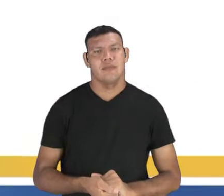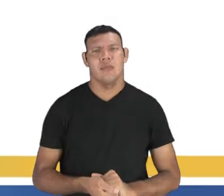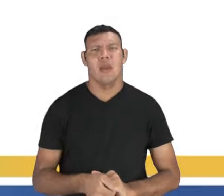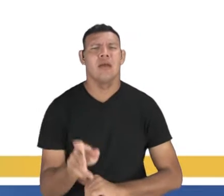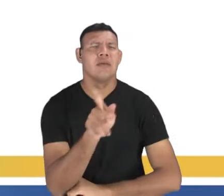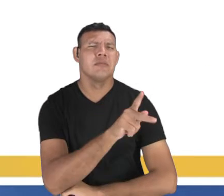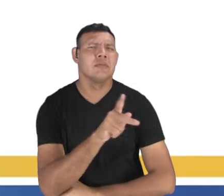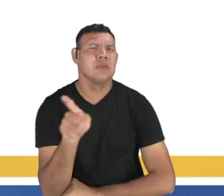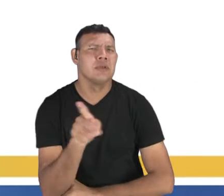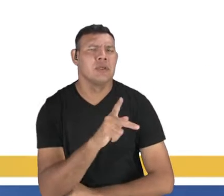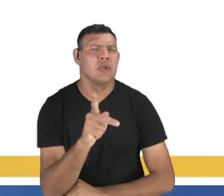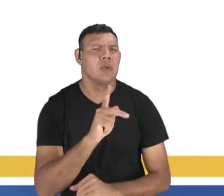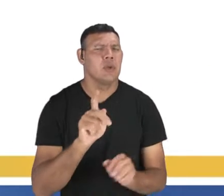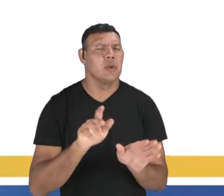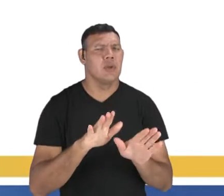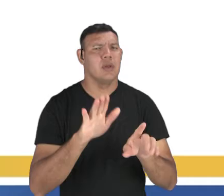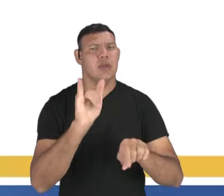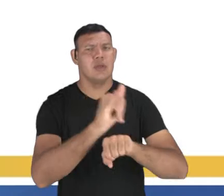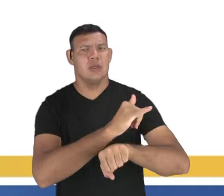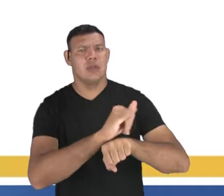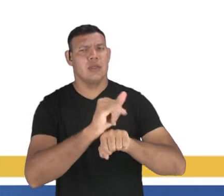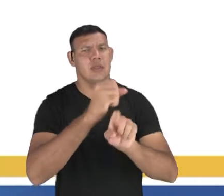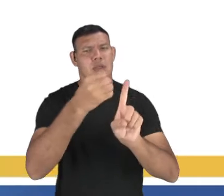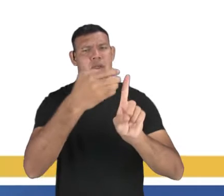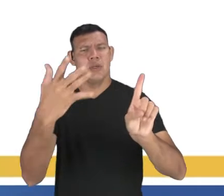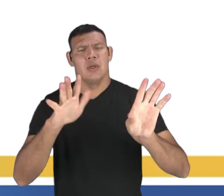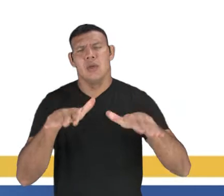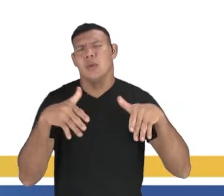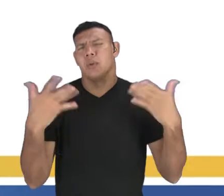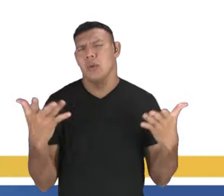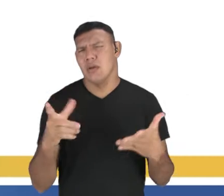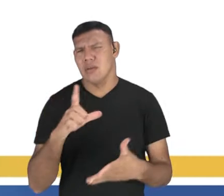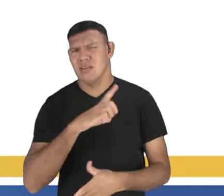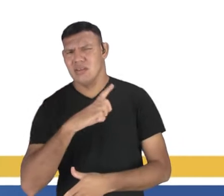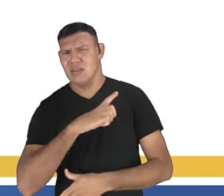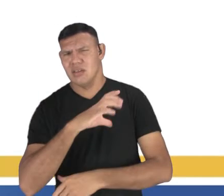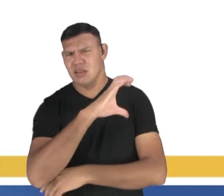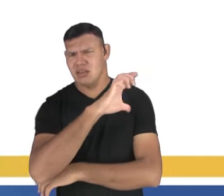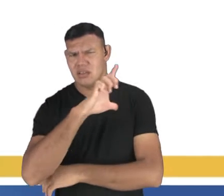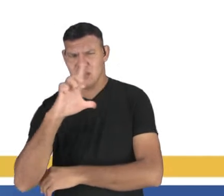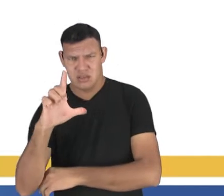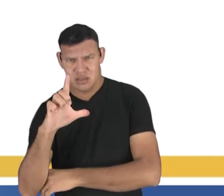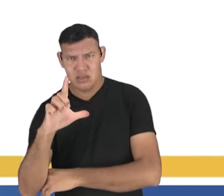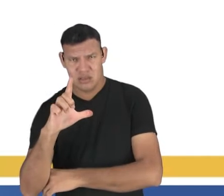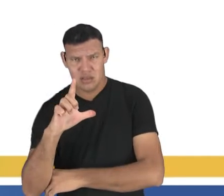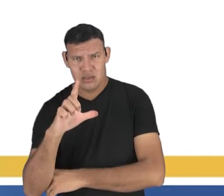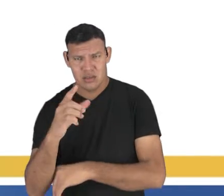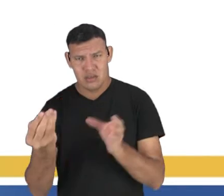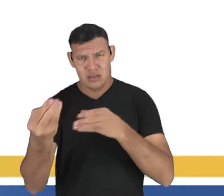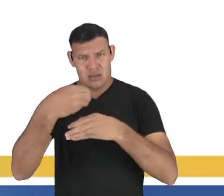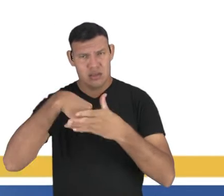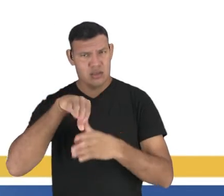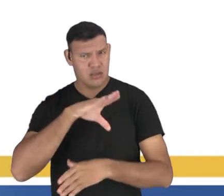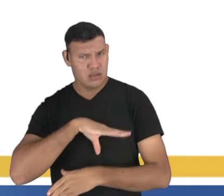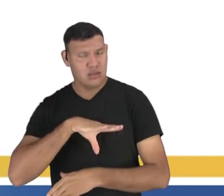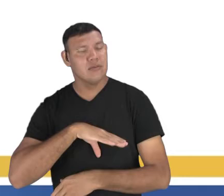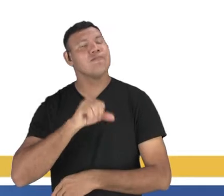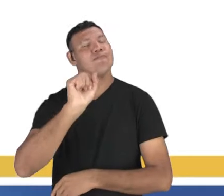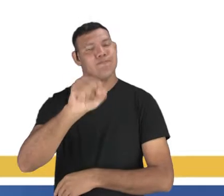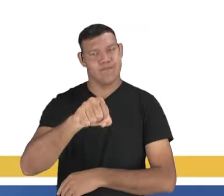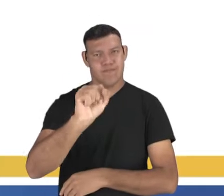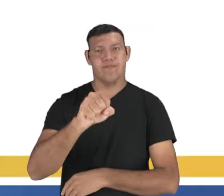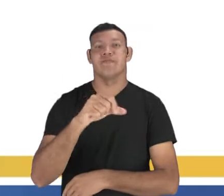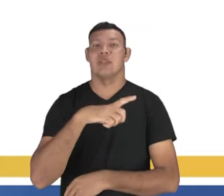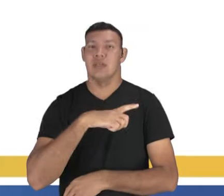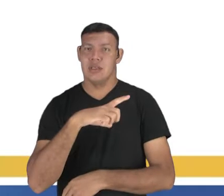Professora, e quais são esses tipos de operadores? Existe uma classificação dentro da língua para eles? Sim,